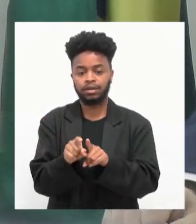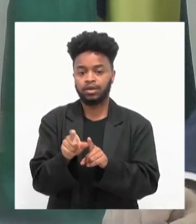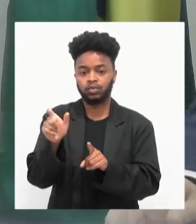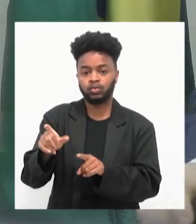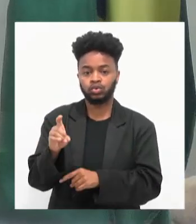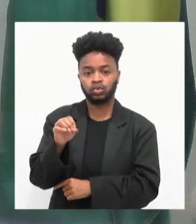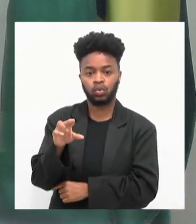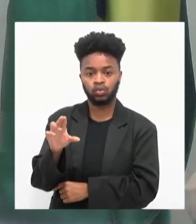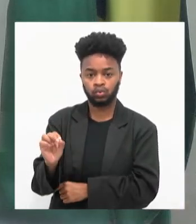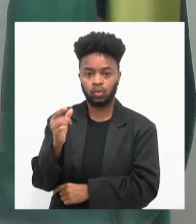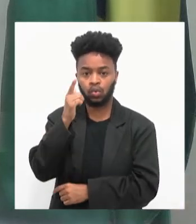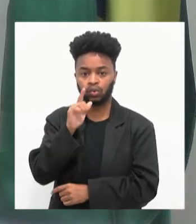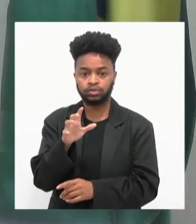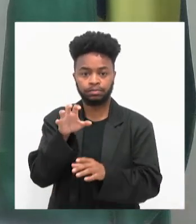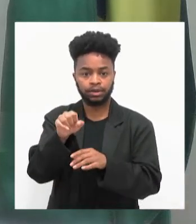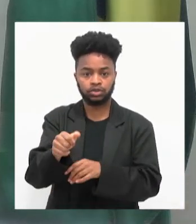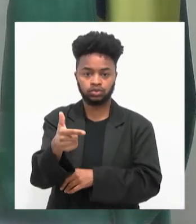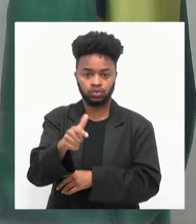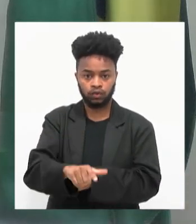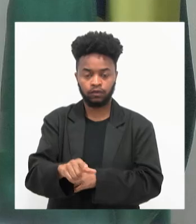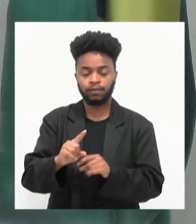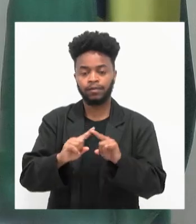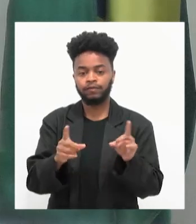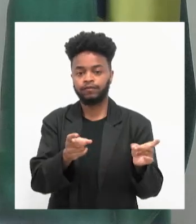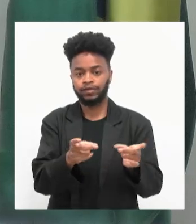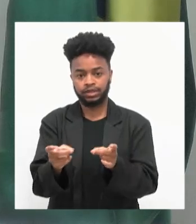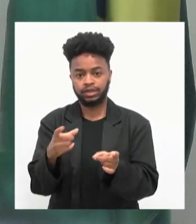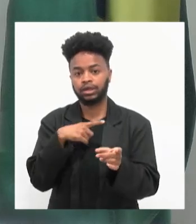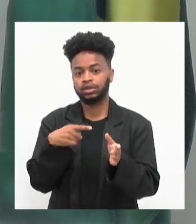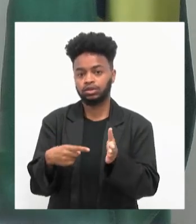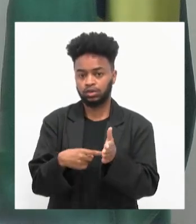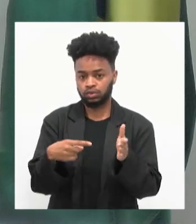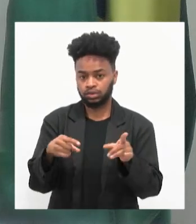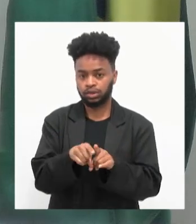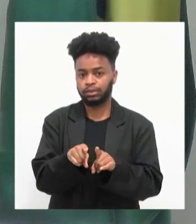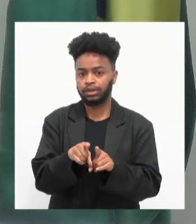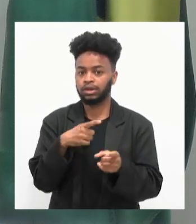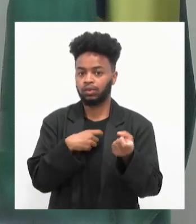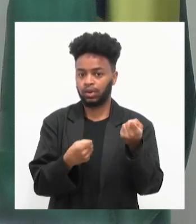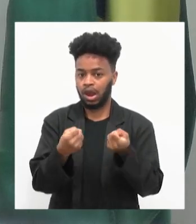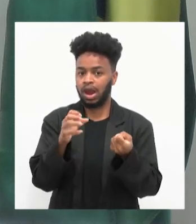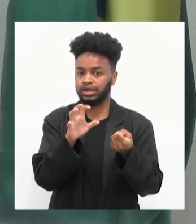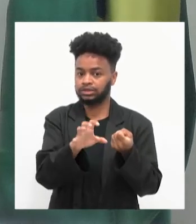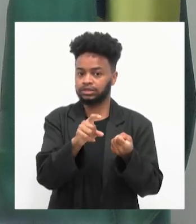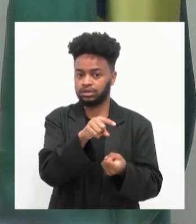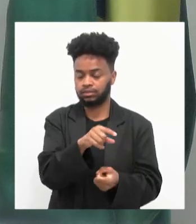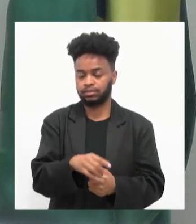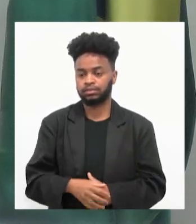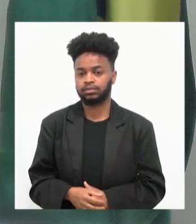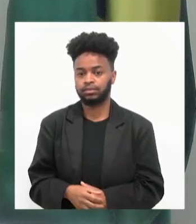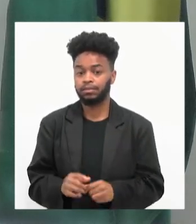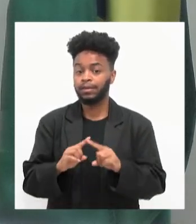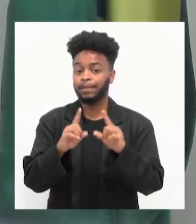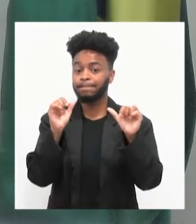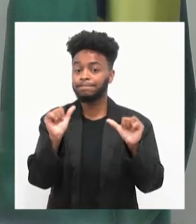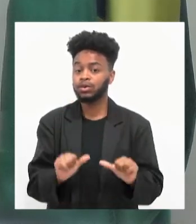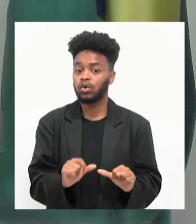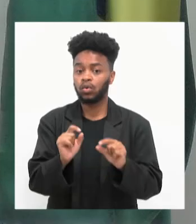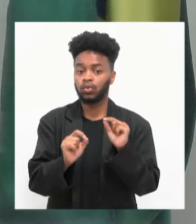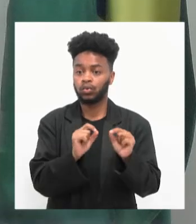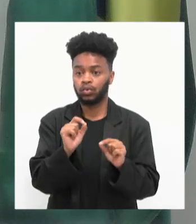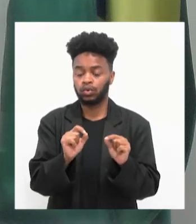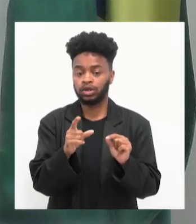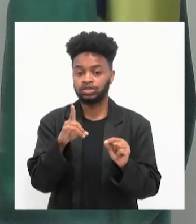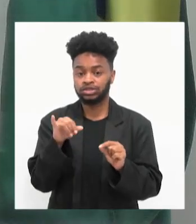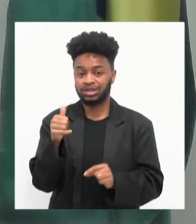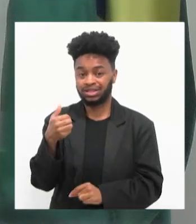que o veículo foi recuperado e está sendo leiloado. Eu tenho outra denúncia que tem um carro, tem um veículo nessa situação ali naquele pátio. E pior, nós fomos